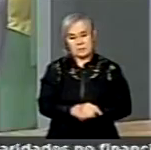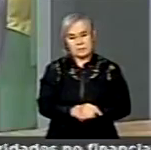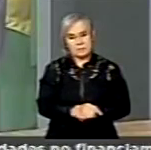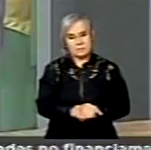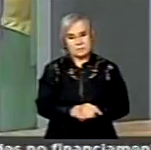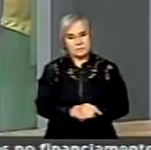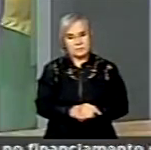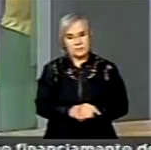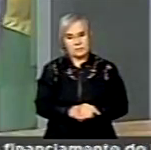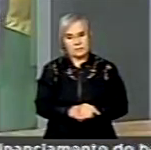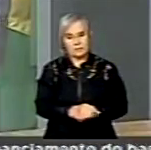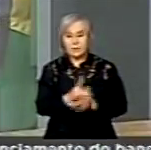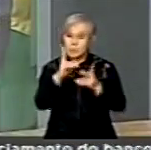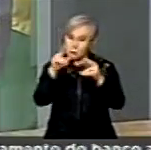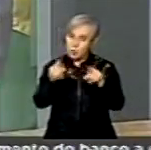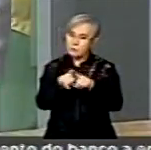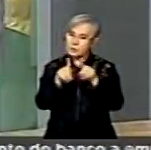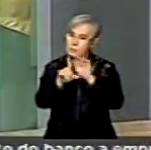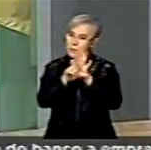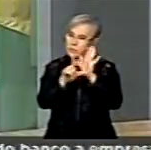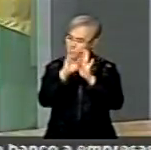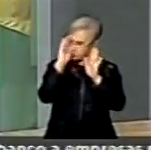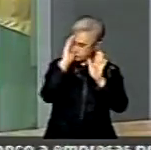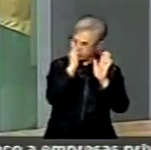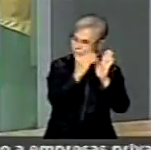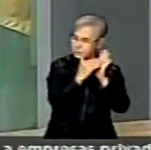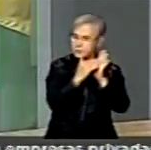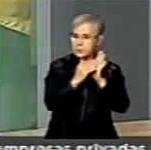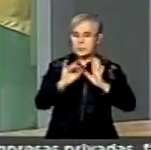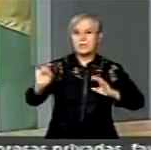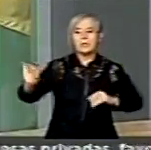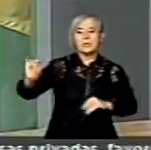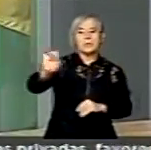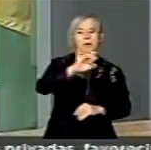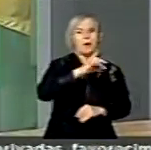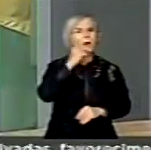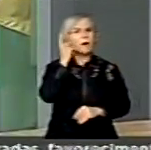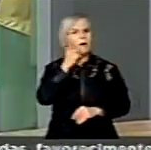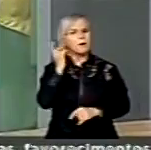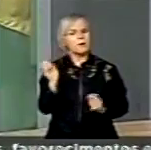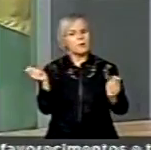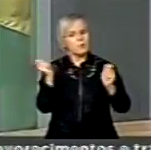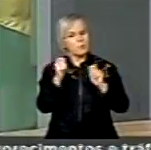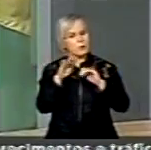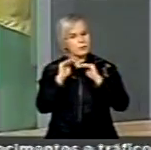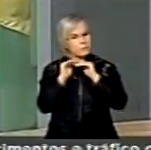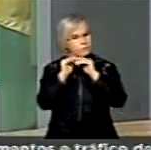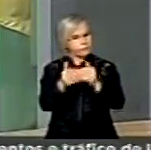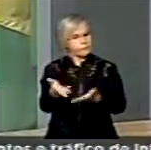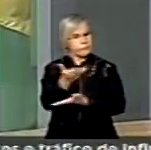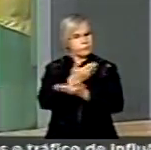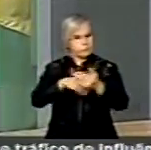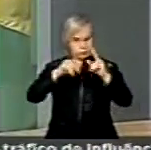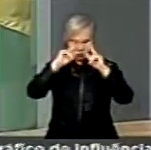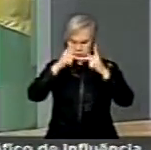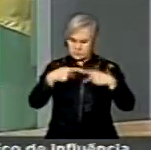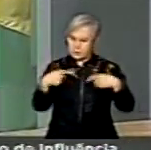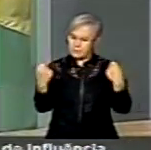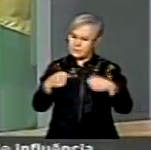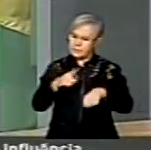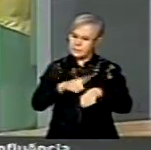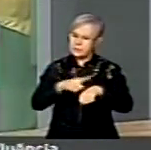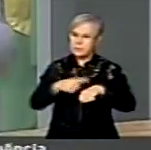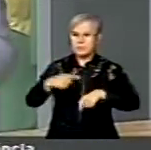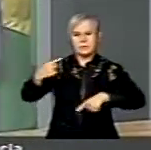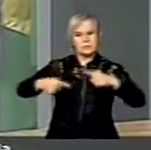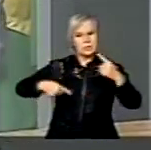e com argumentos igualmente legítimos. Para que cada deputado possa formar o seu convencimento, é preciso dar tempo ao